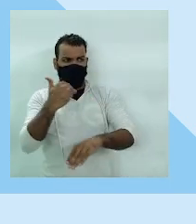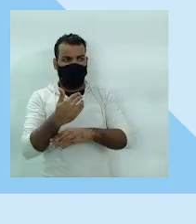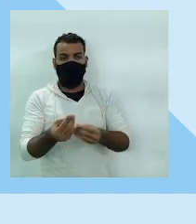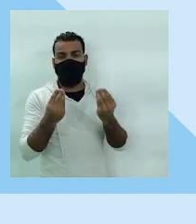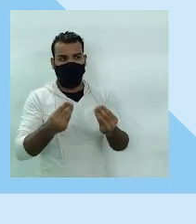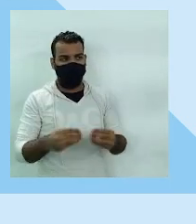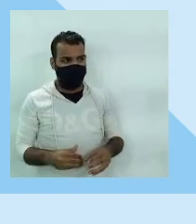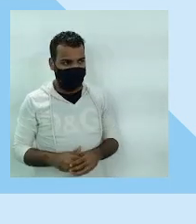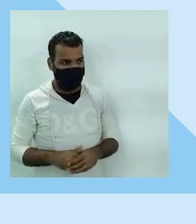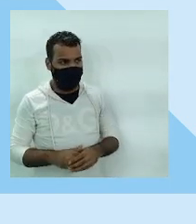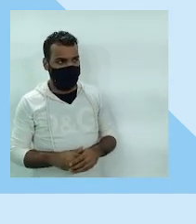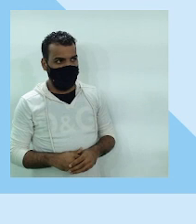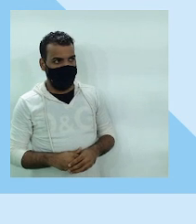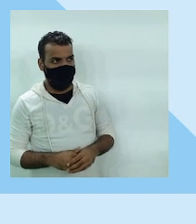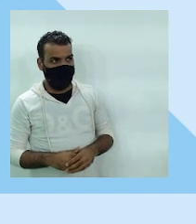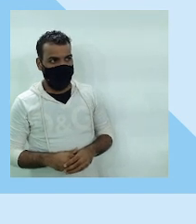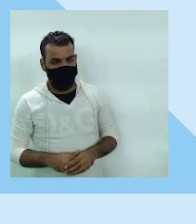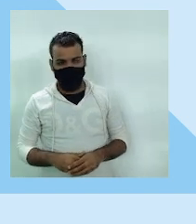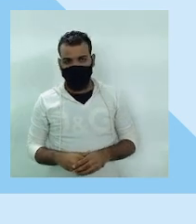os